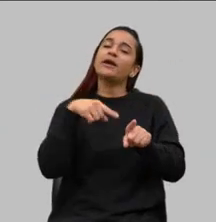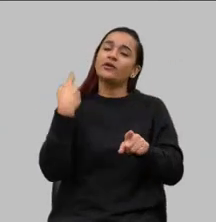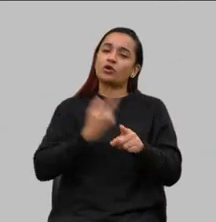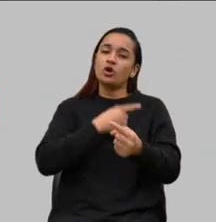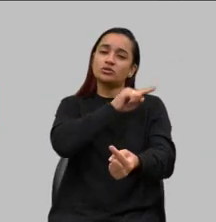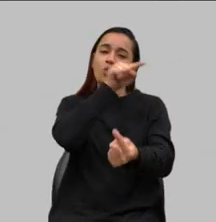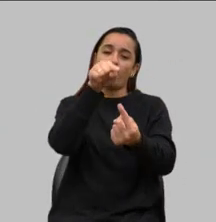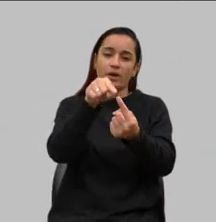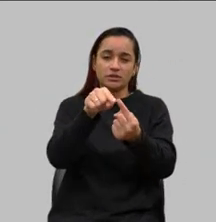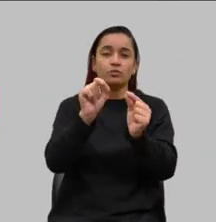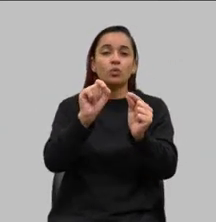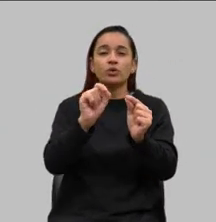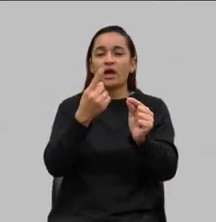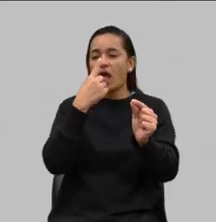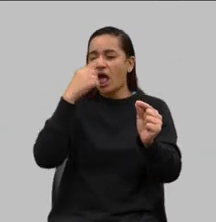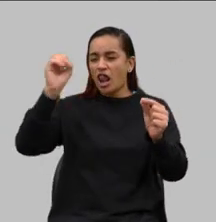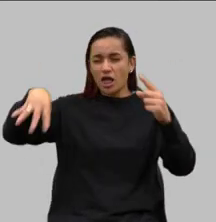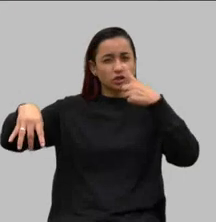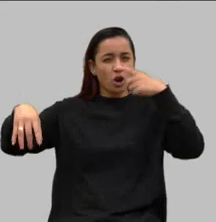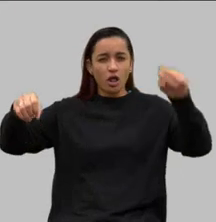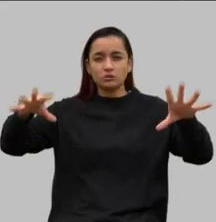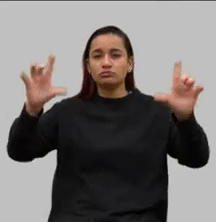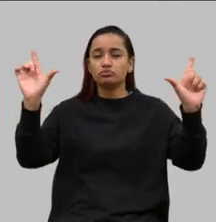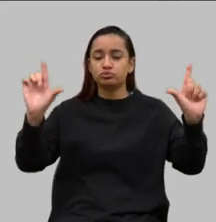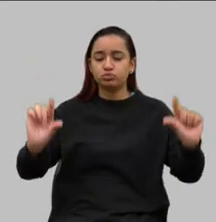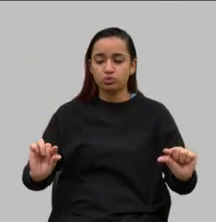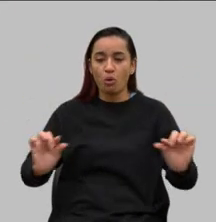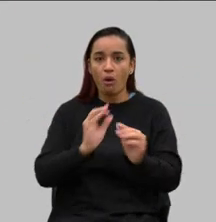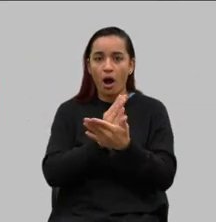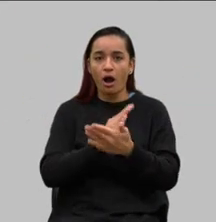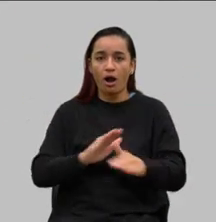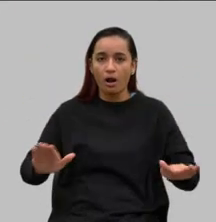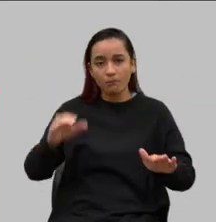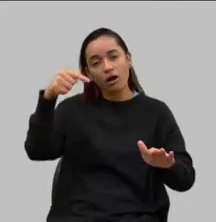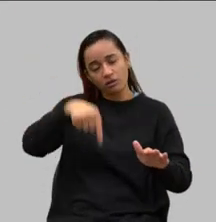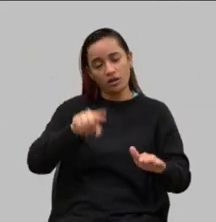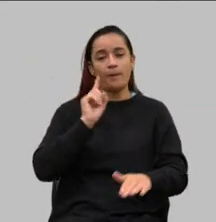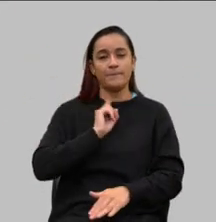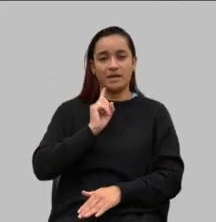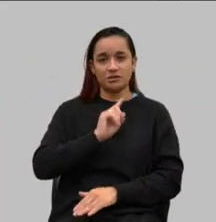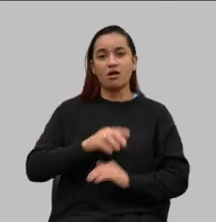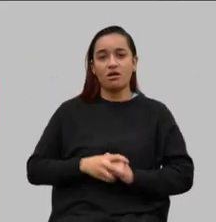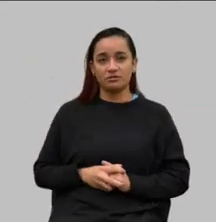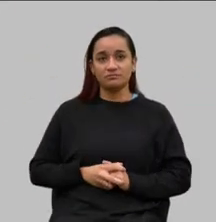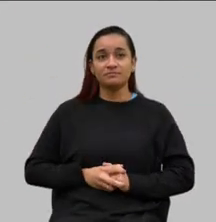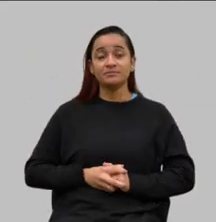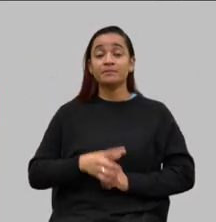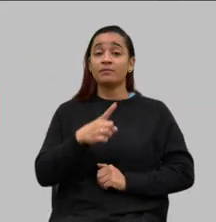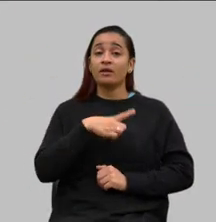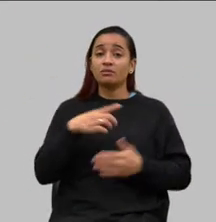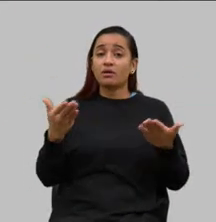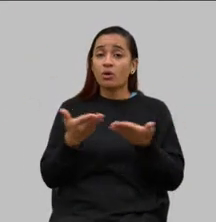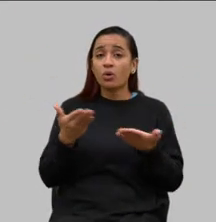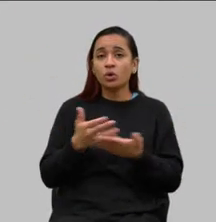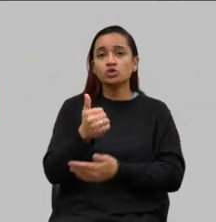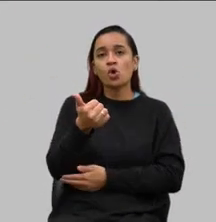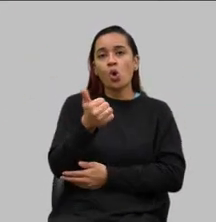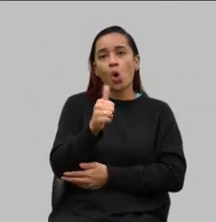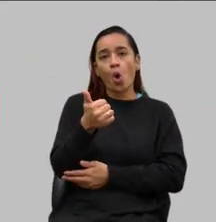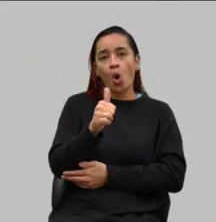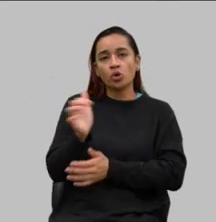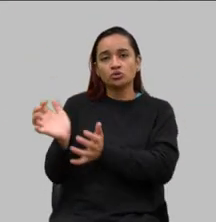erradicar os lixões no estado de Minas Gerais e temos hoje 11 consórcios e